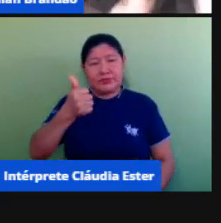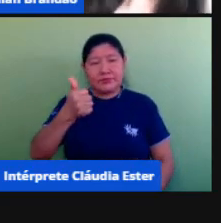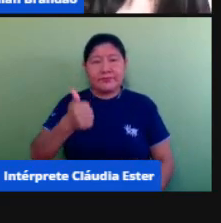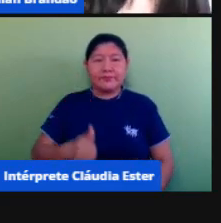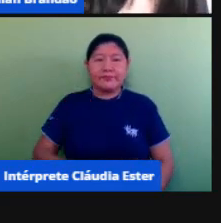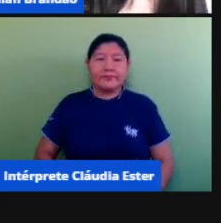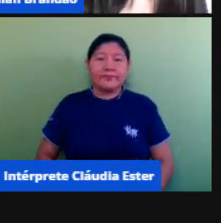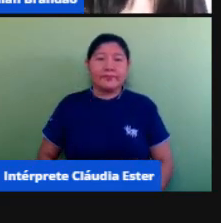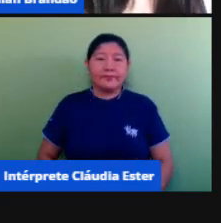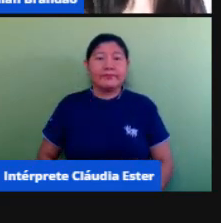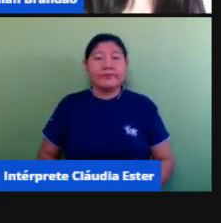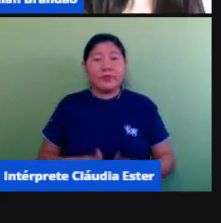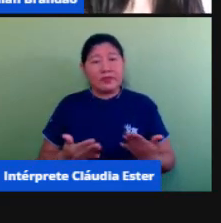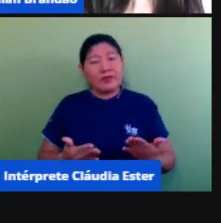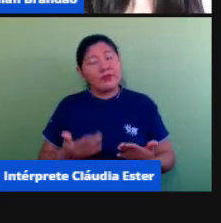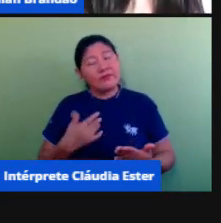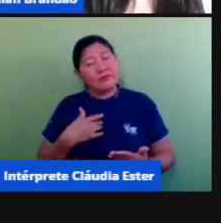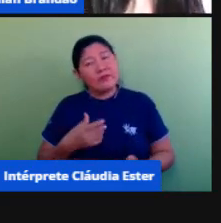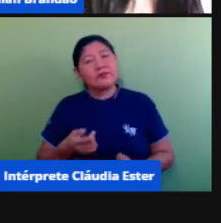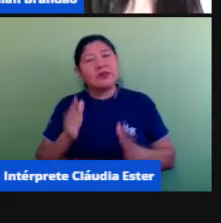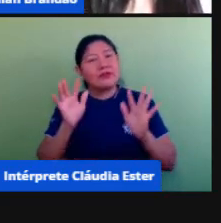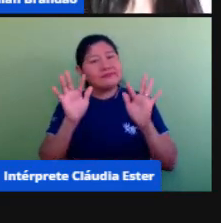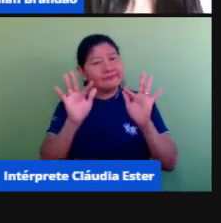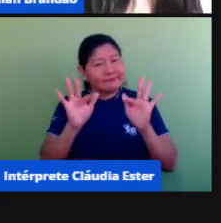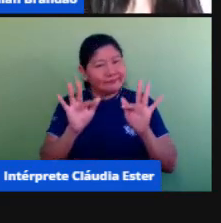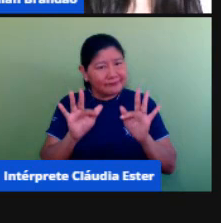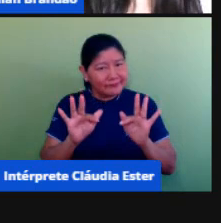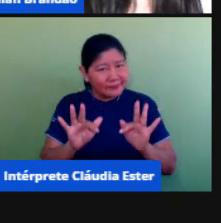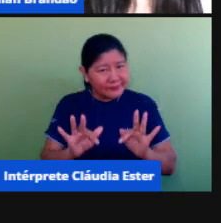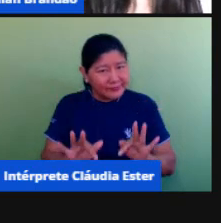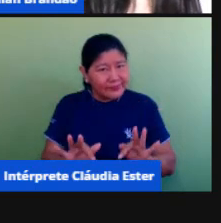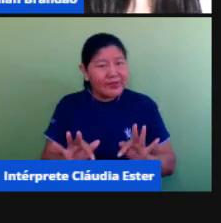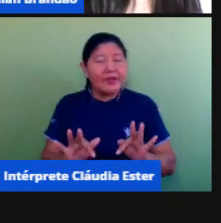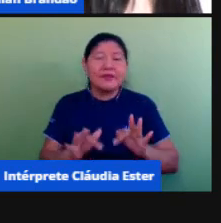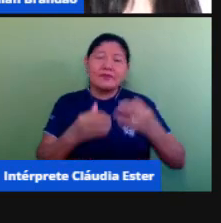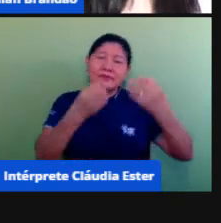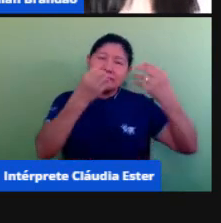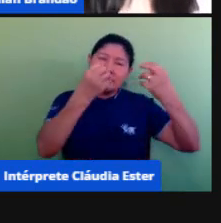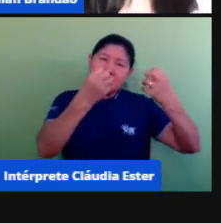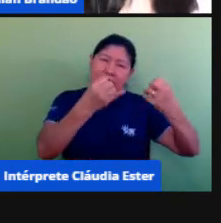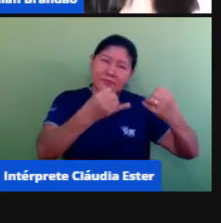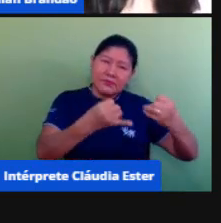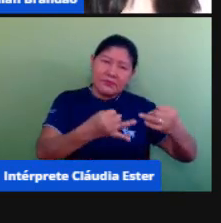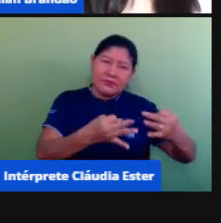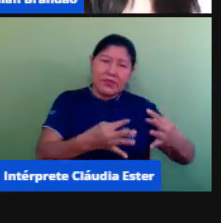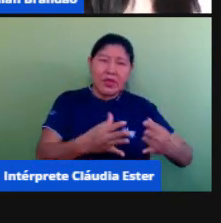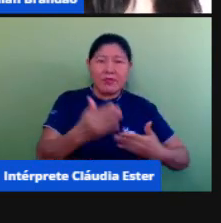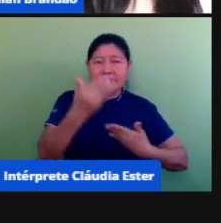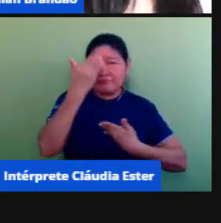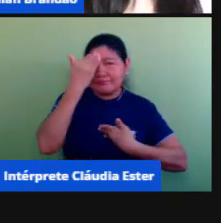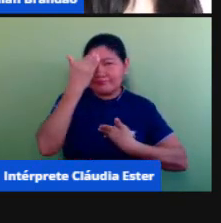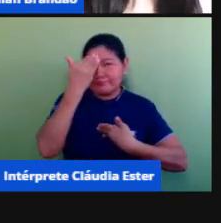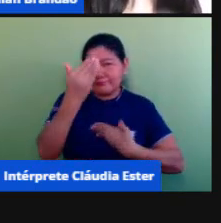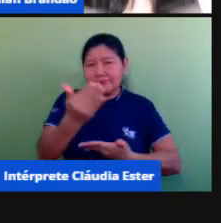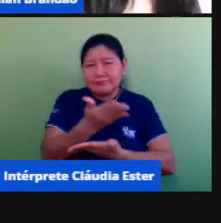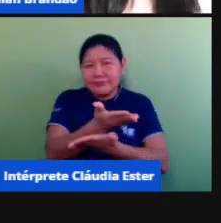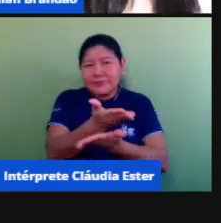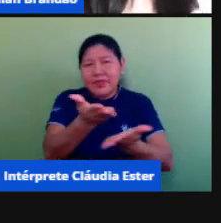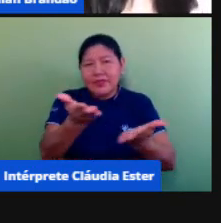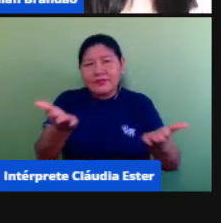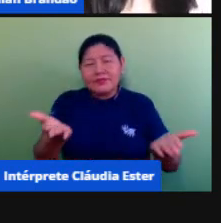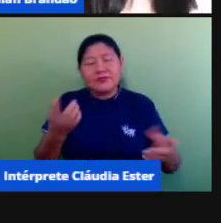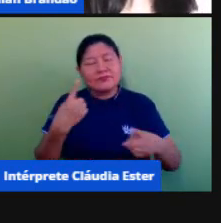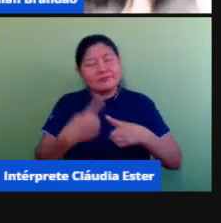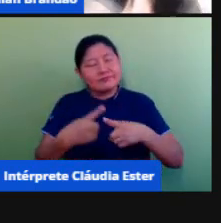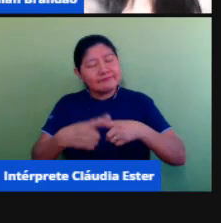Bom, eu vou finalizando a minha fala por aqui, agradecendo o convite, agradecendo por contribuir, por dividir